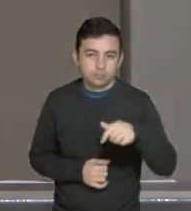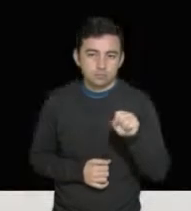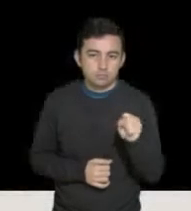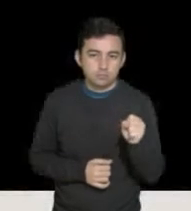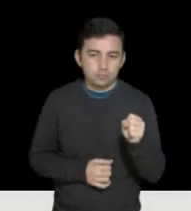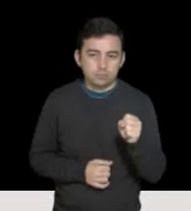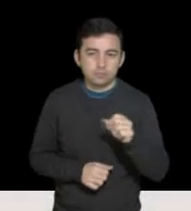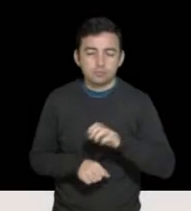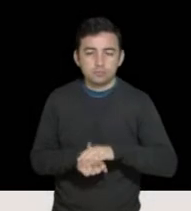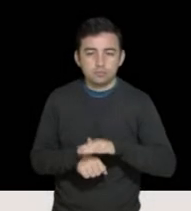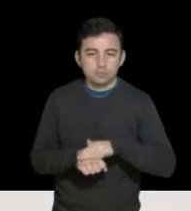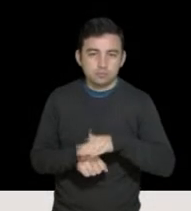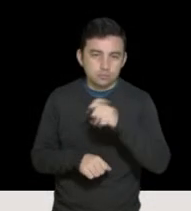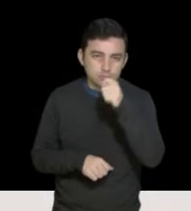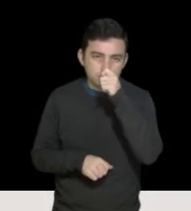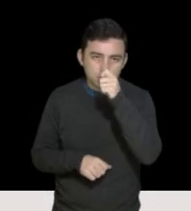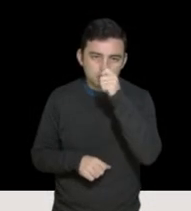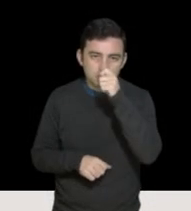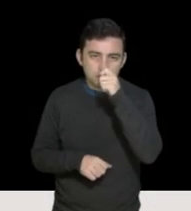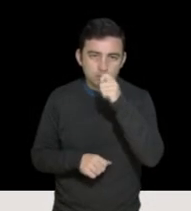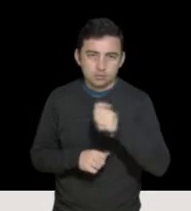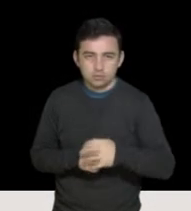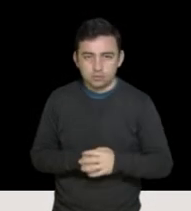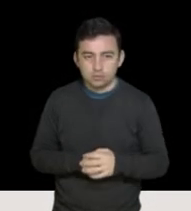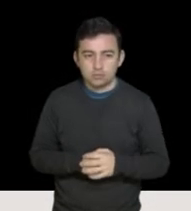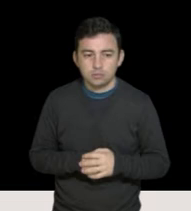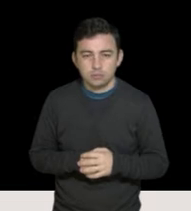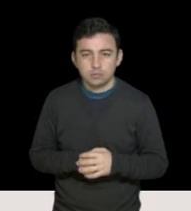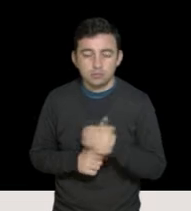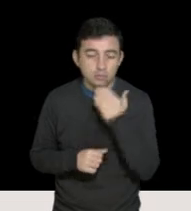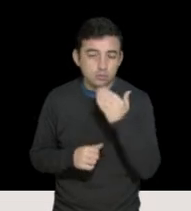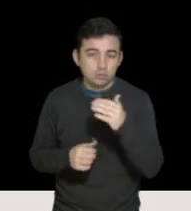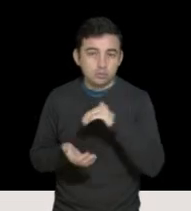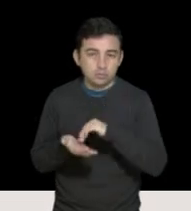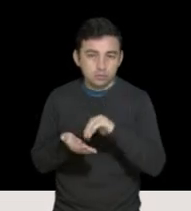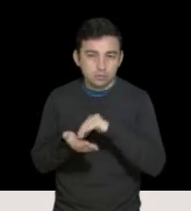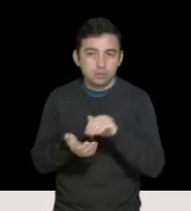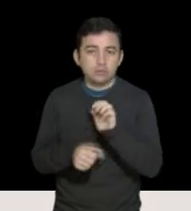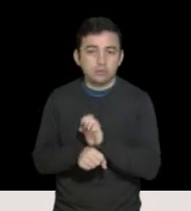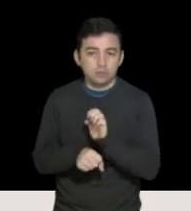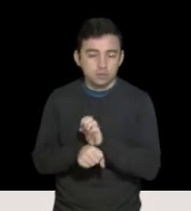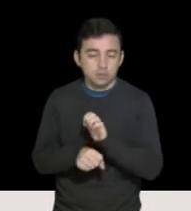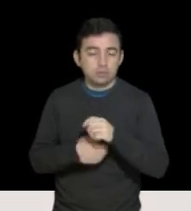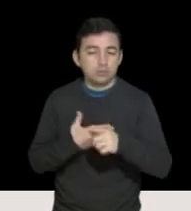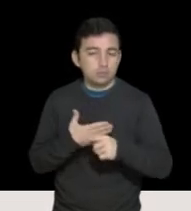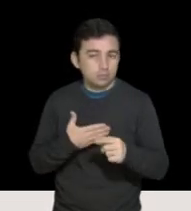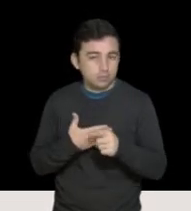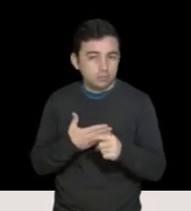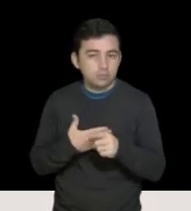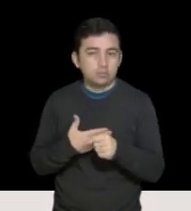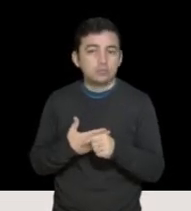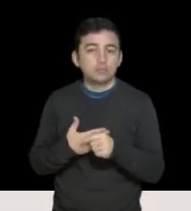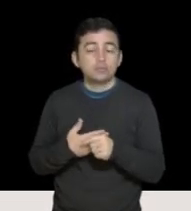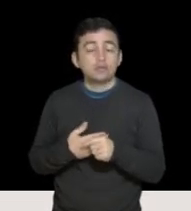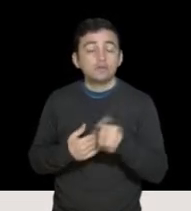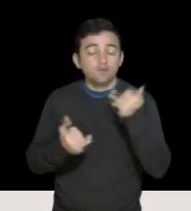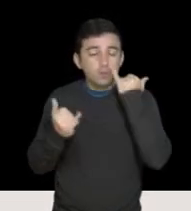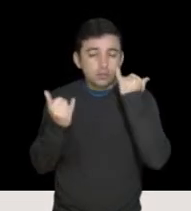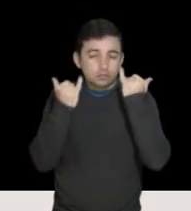278, autor deputado João Amin, solicitando ao secretário de Estado da Casa Civil